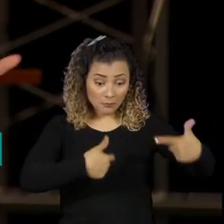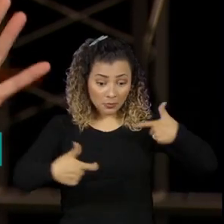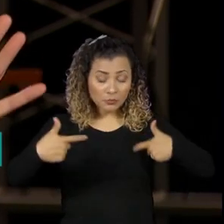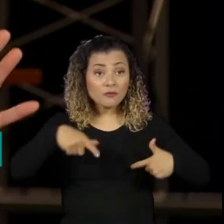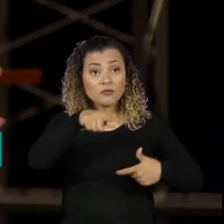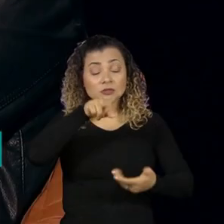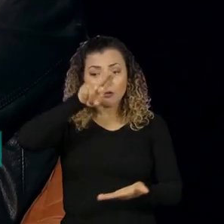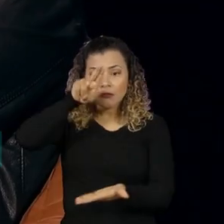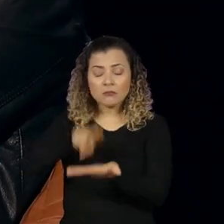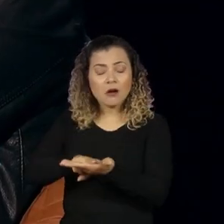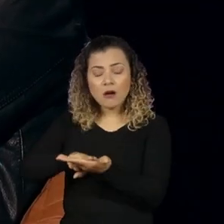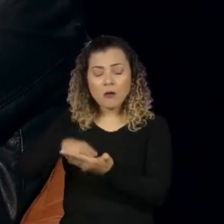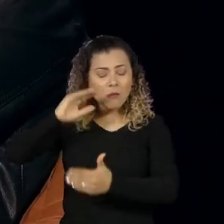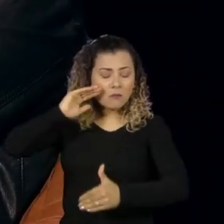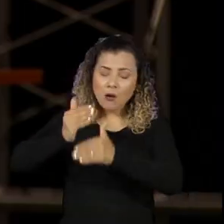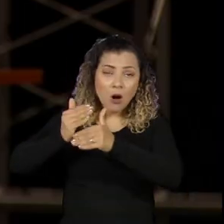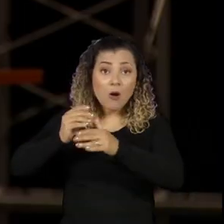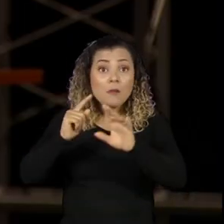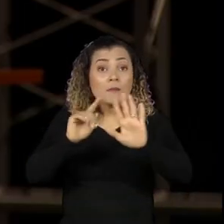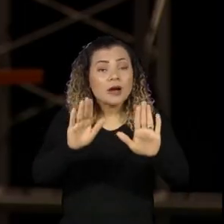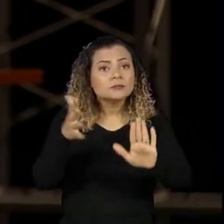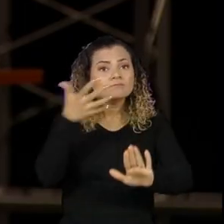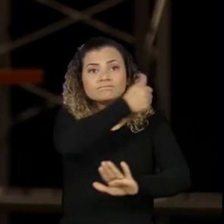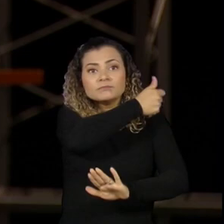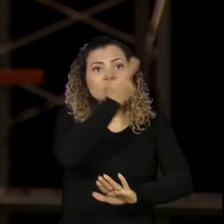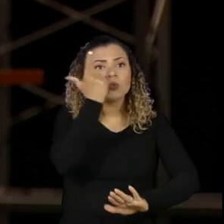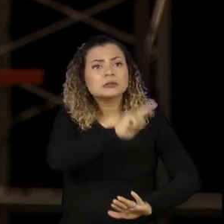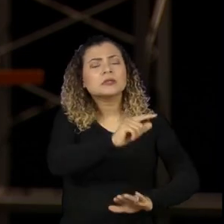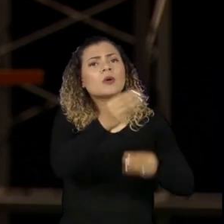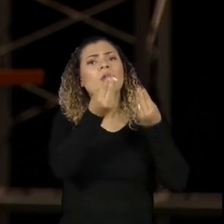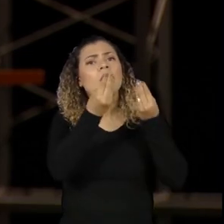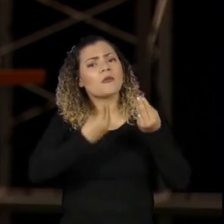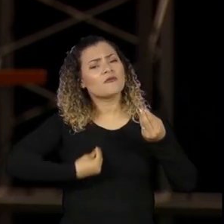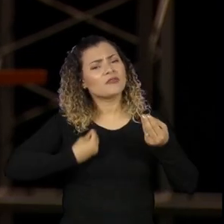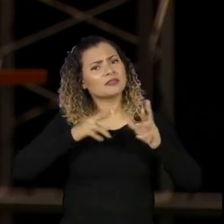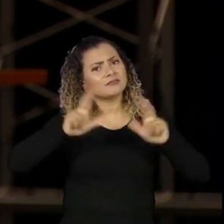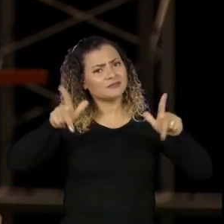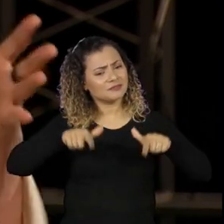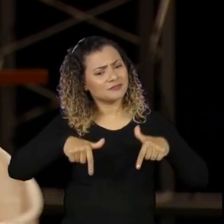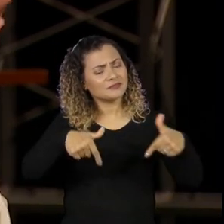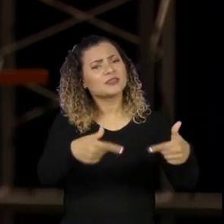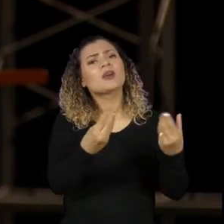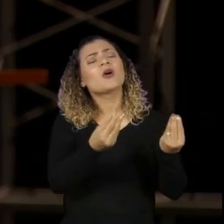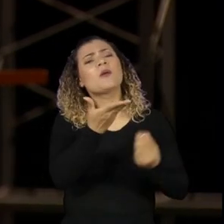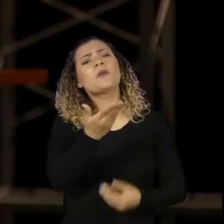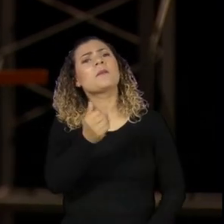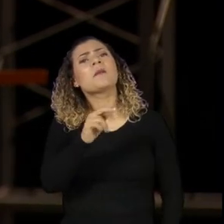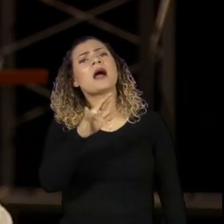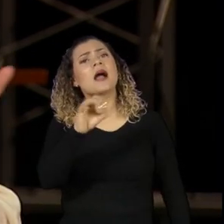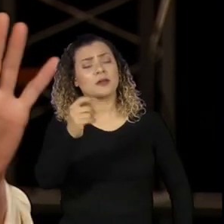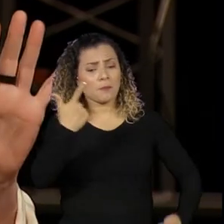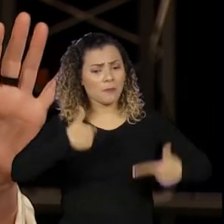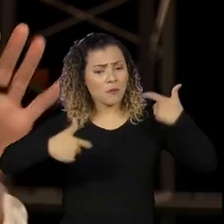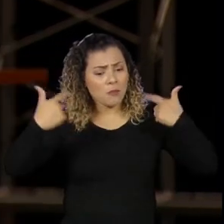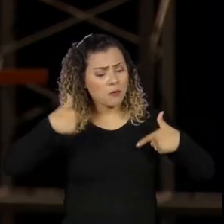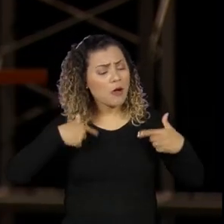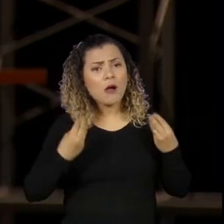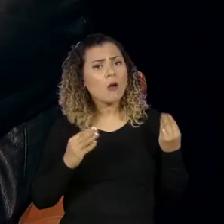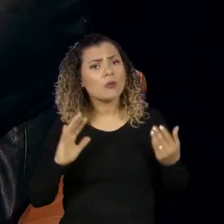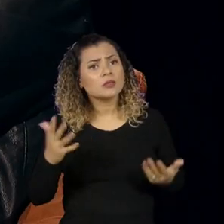coma, mas escapou dessa. Isso fez você encarar a vida de uma forma diferente? Quem é esse Mário pós-tiros ou